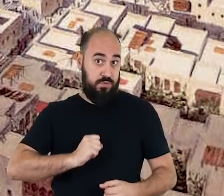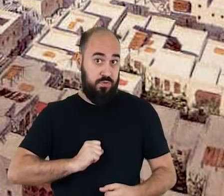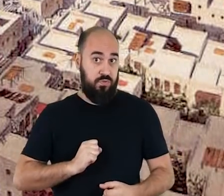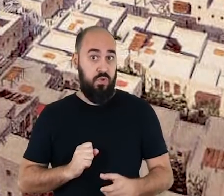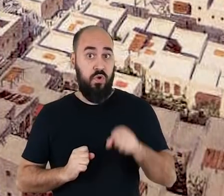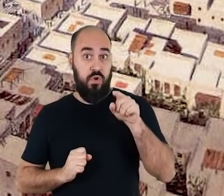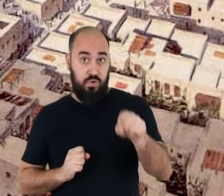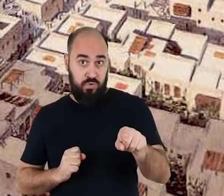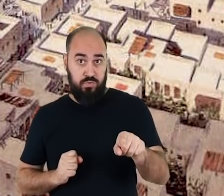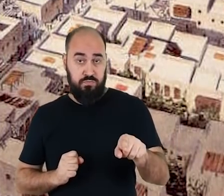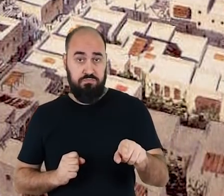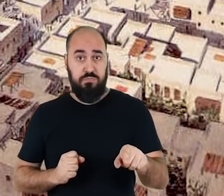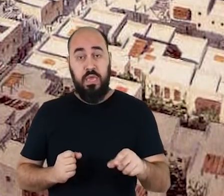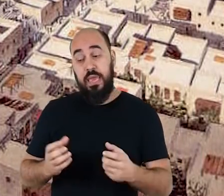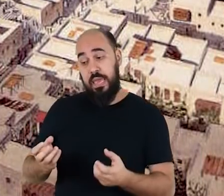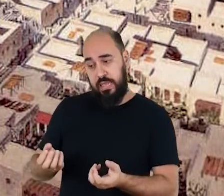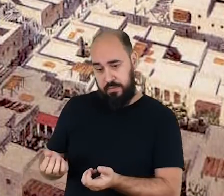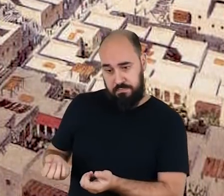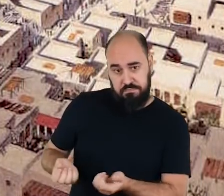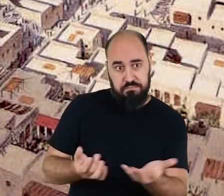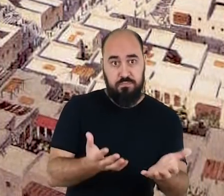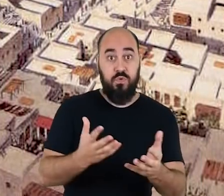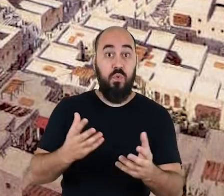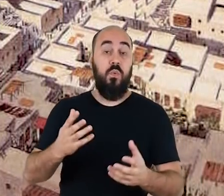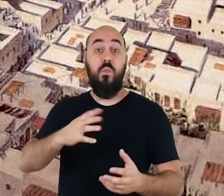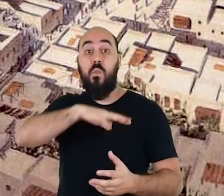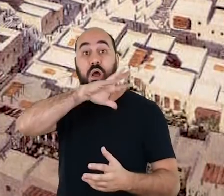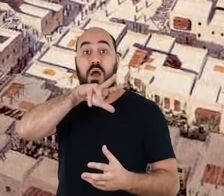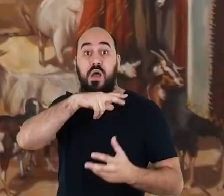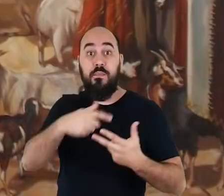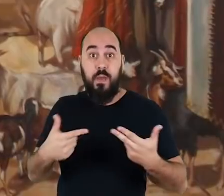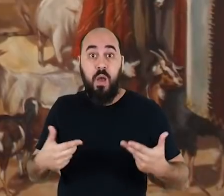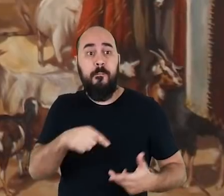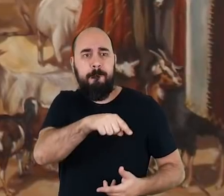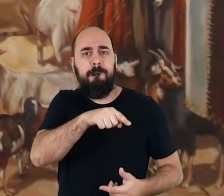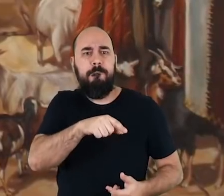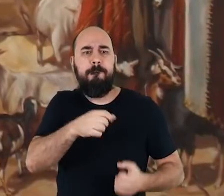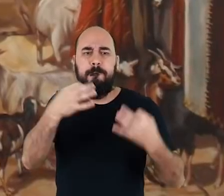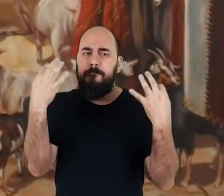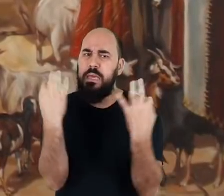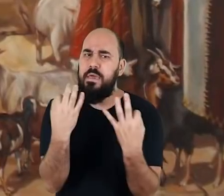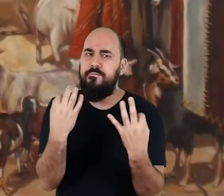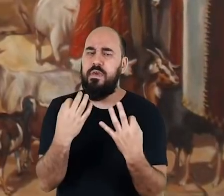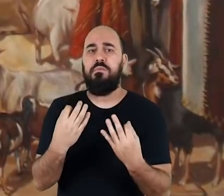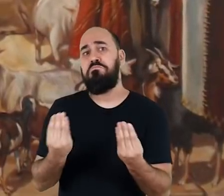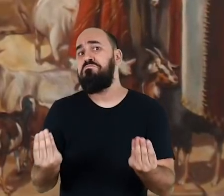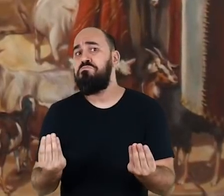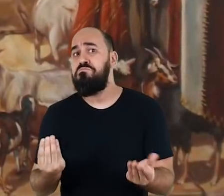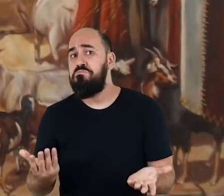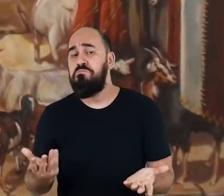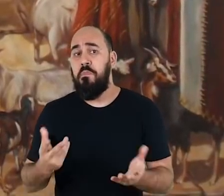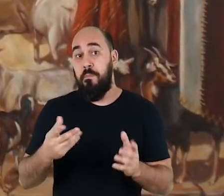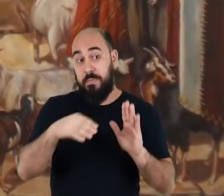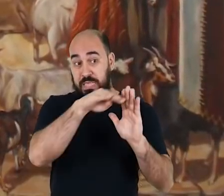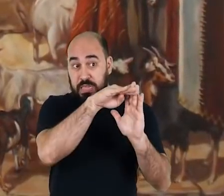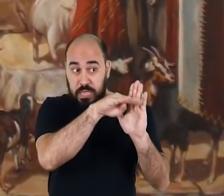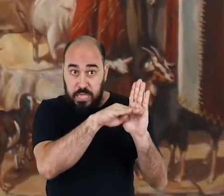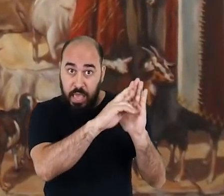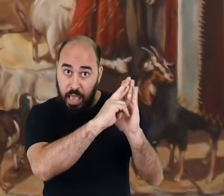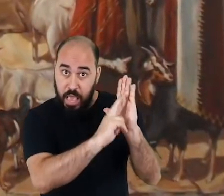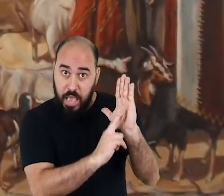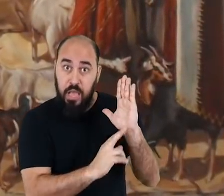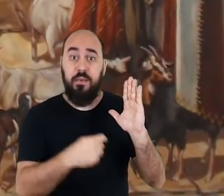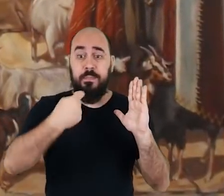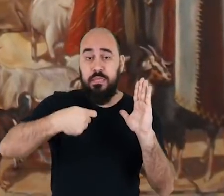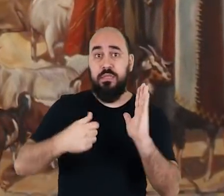ter a certeza de entregar sempre um animal perfeito. Então, para que tudo ocorresse conforme o protocolo, ele